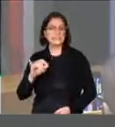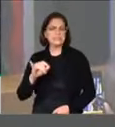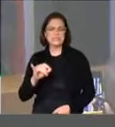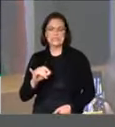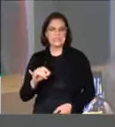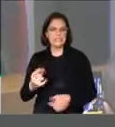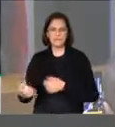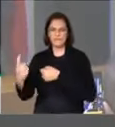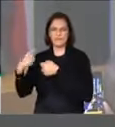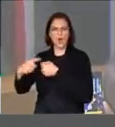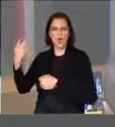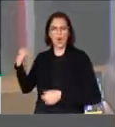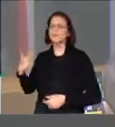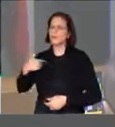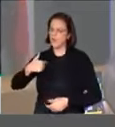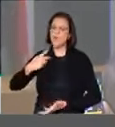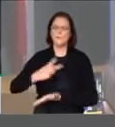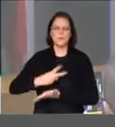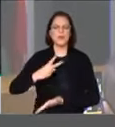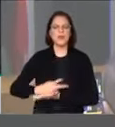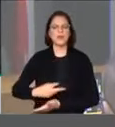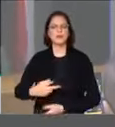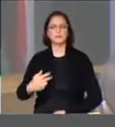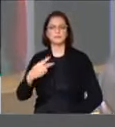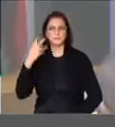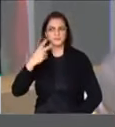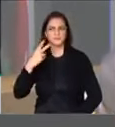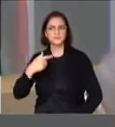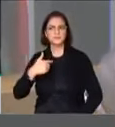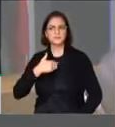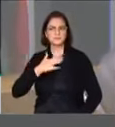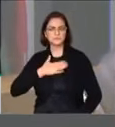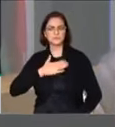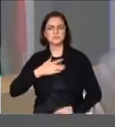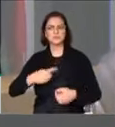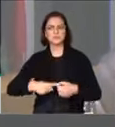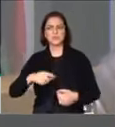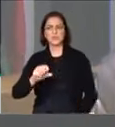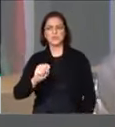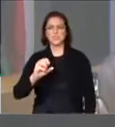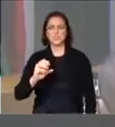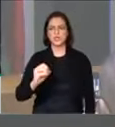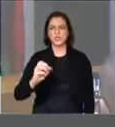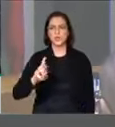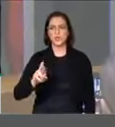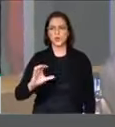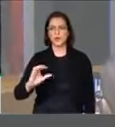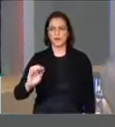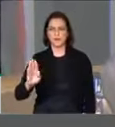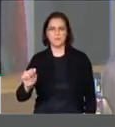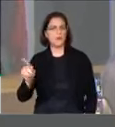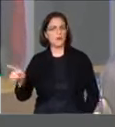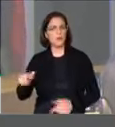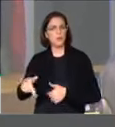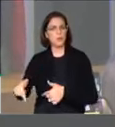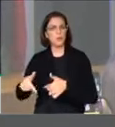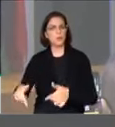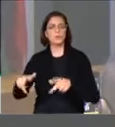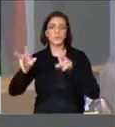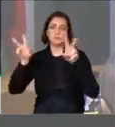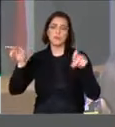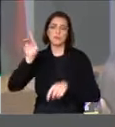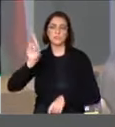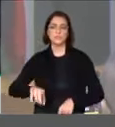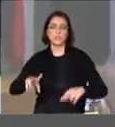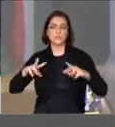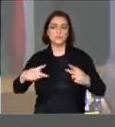Estou fazendo hoje como vereadora na minha cidade de Sorocaba, contribuindo com a pauta dos direitos humanos, que parece que esta casa aqui não